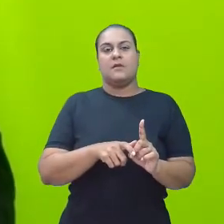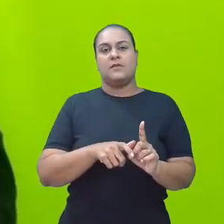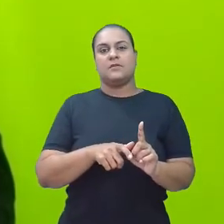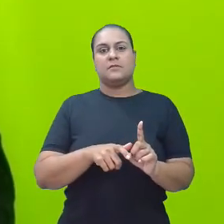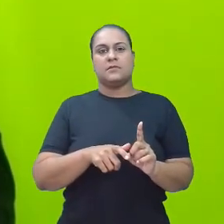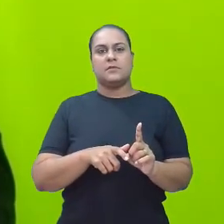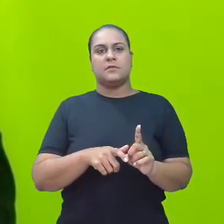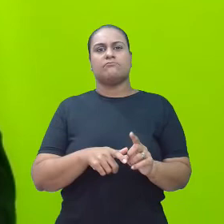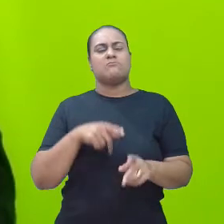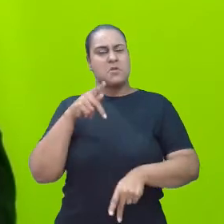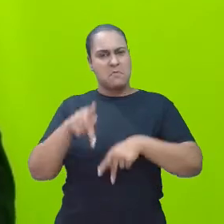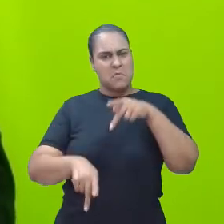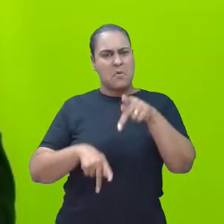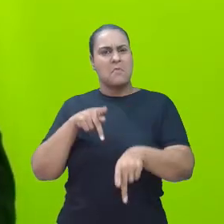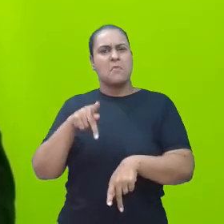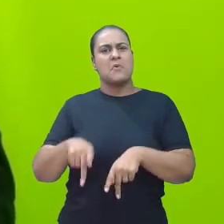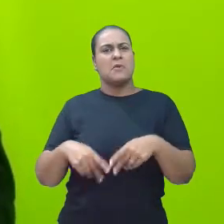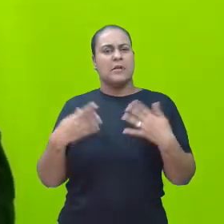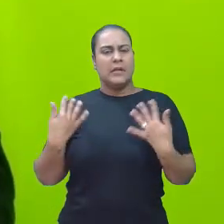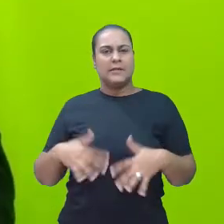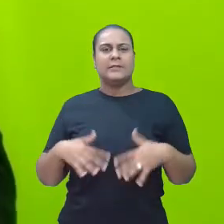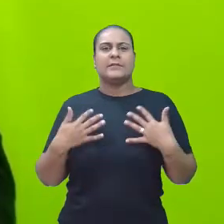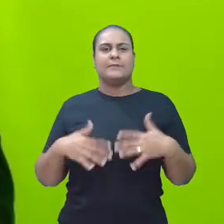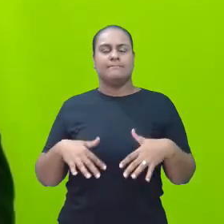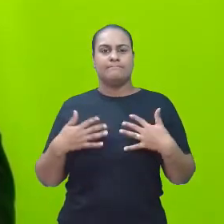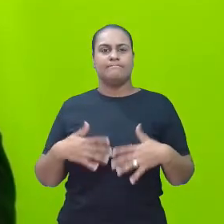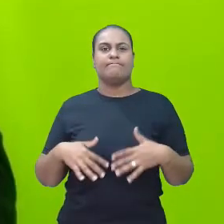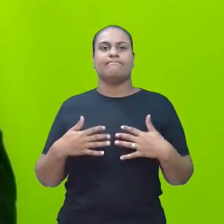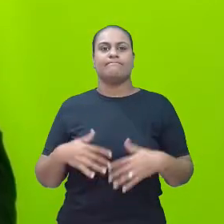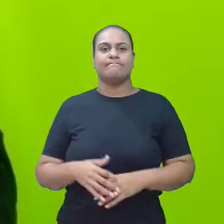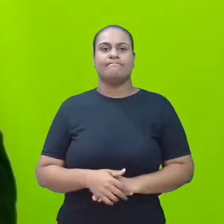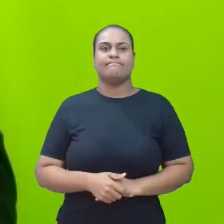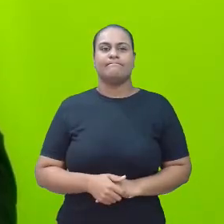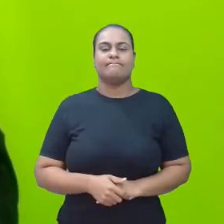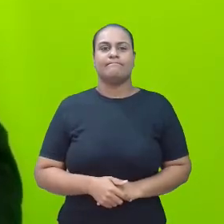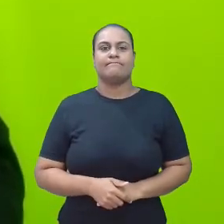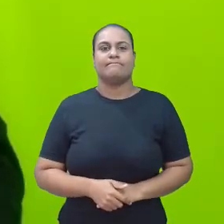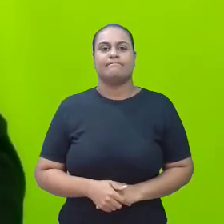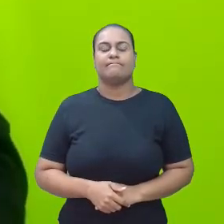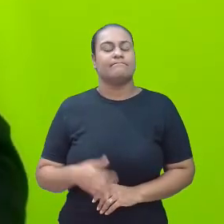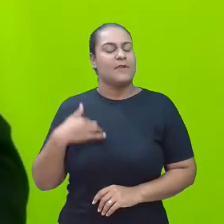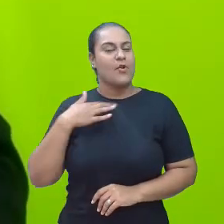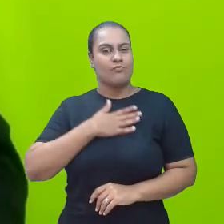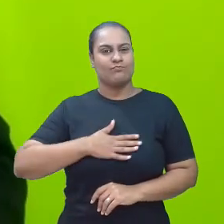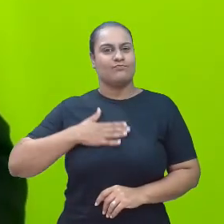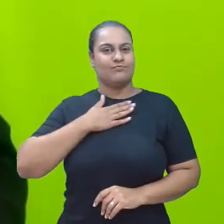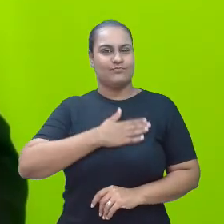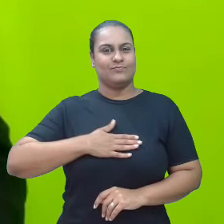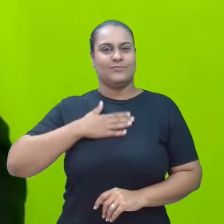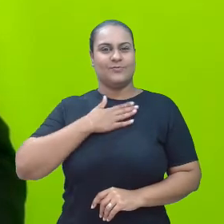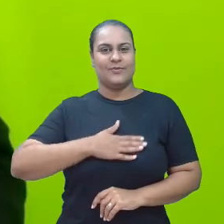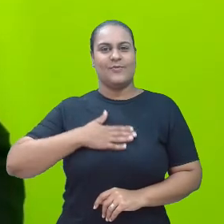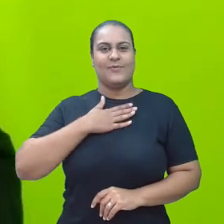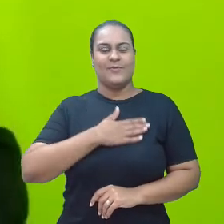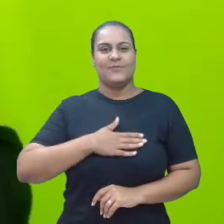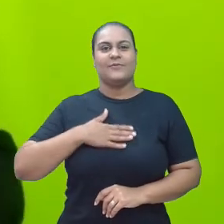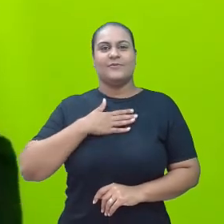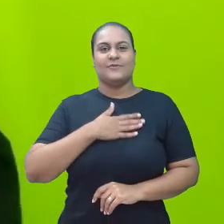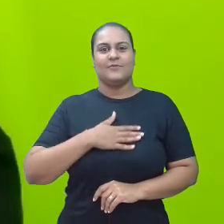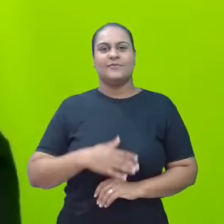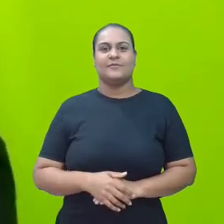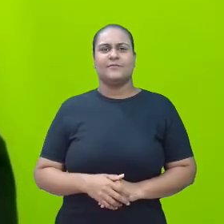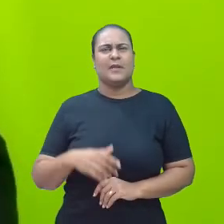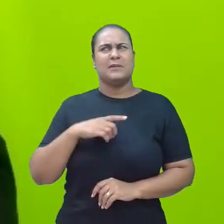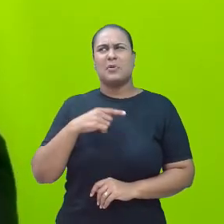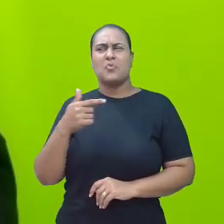bem popular, bem feira, bem minha, entendeu? Eu gosto. Talvez tenha um outro